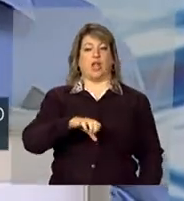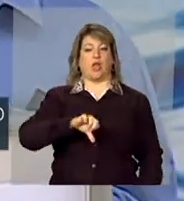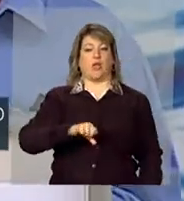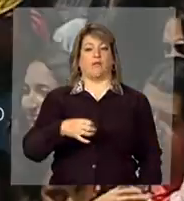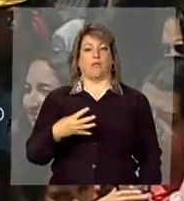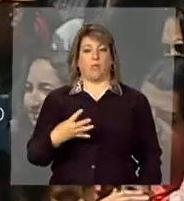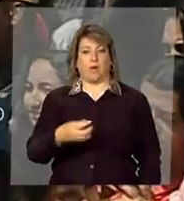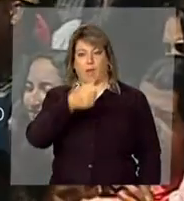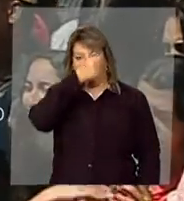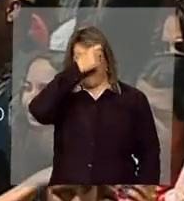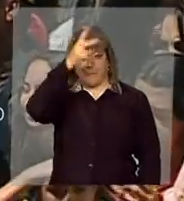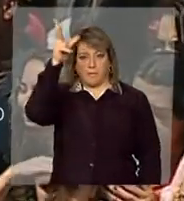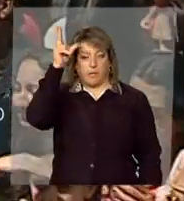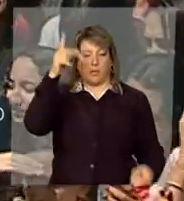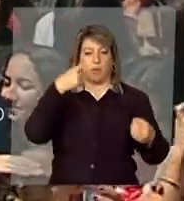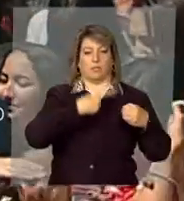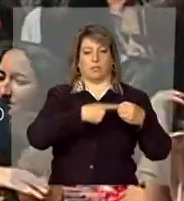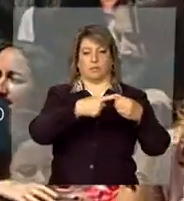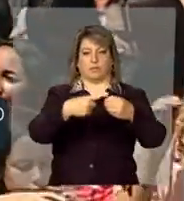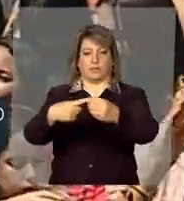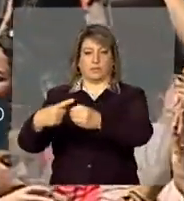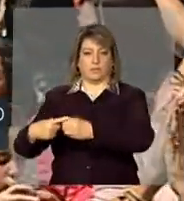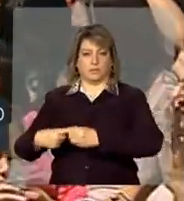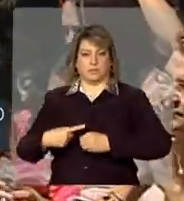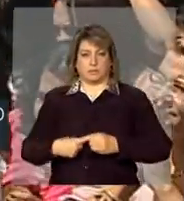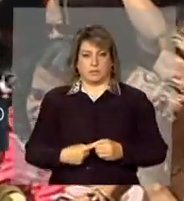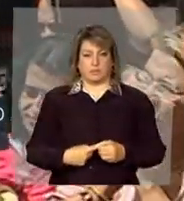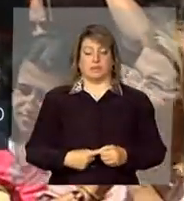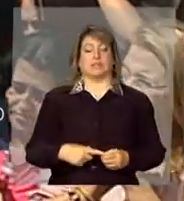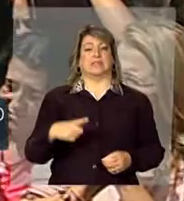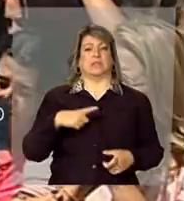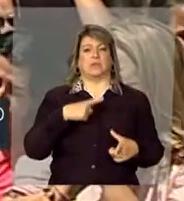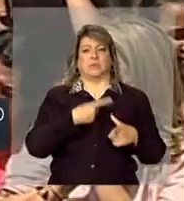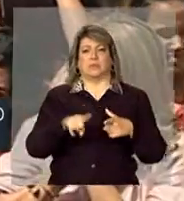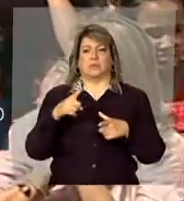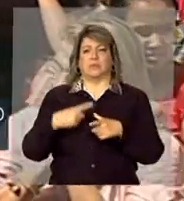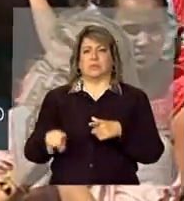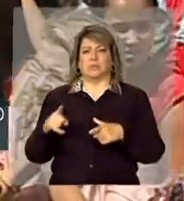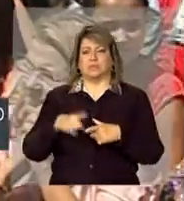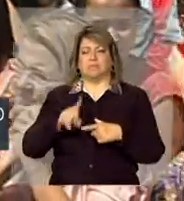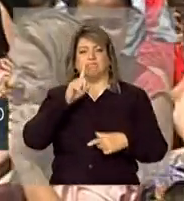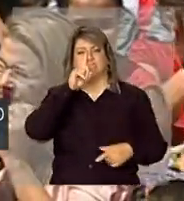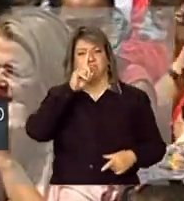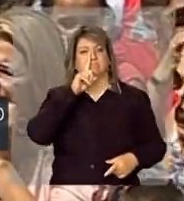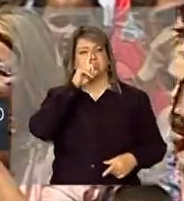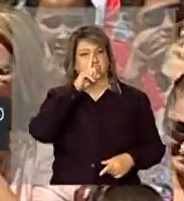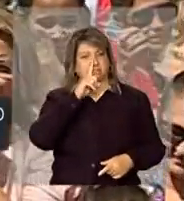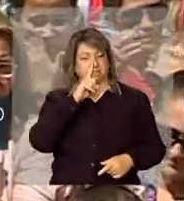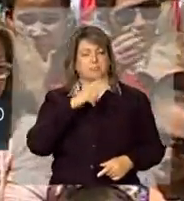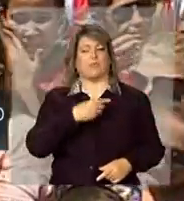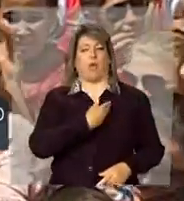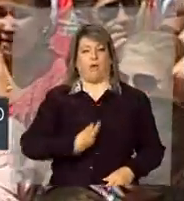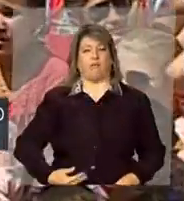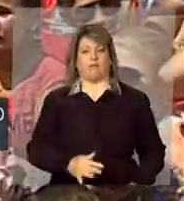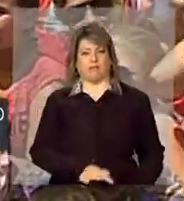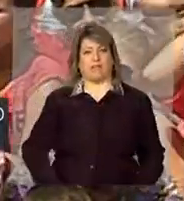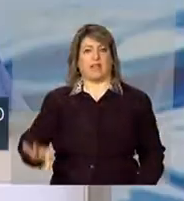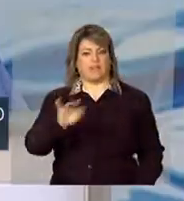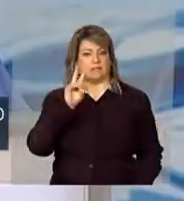194 municípios que estão com situação de emergência reconhecidas pelo governo